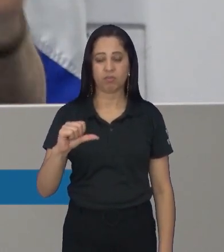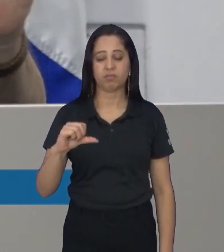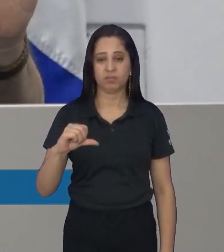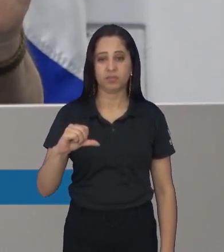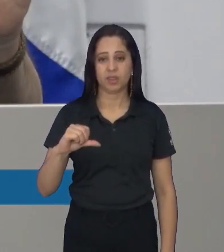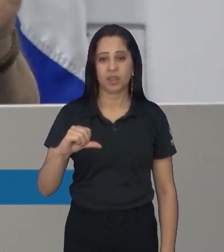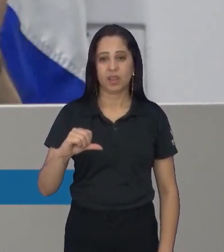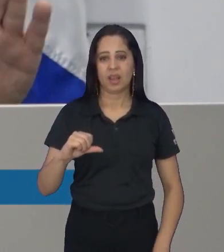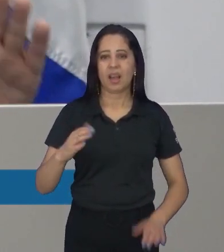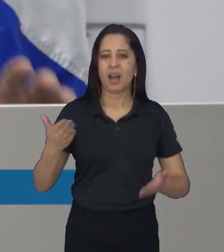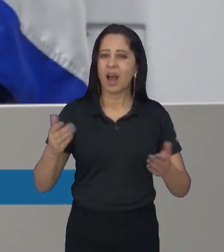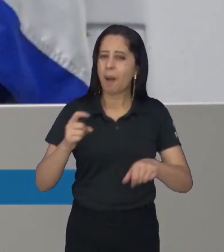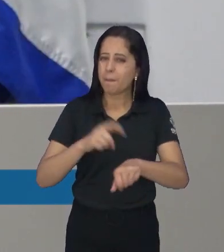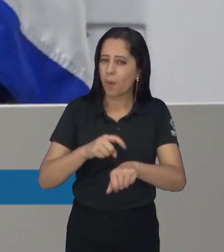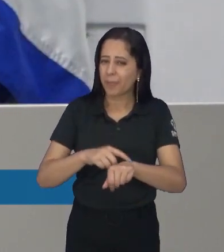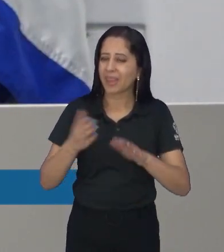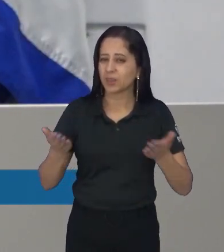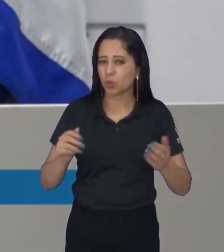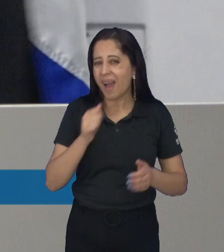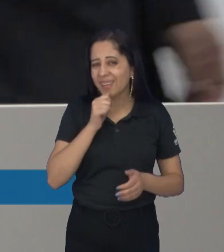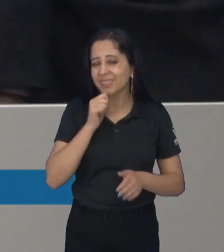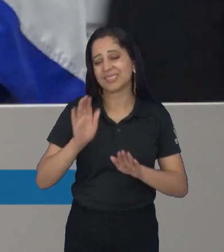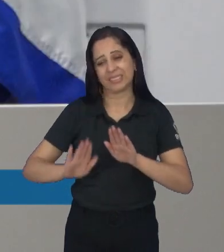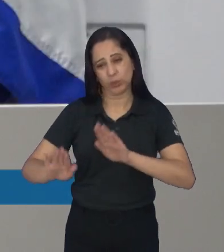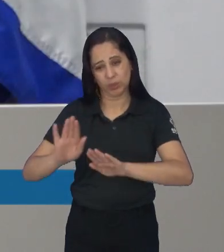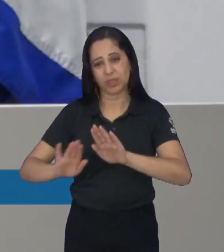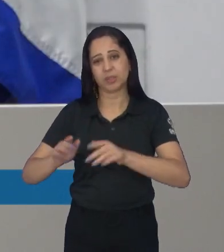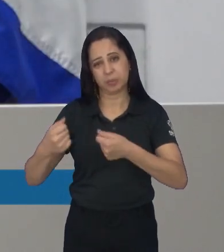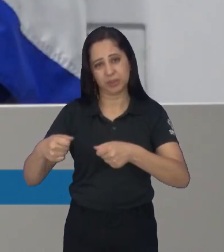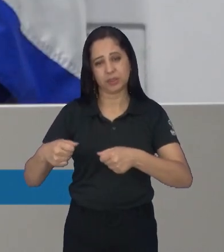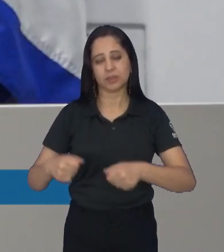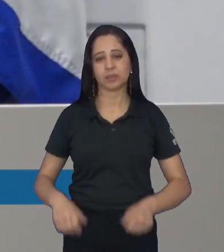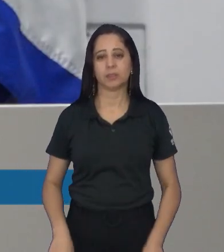eu acho que a gente nesse momento um pouco de cautela em relação